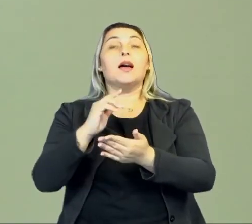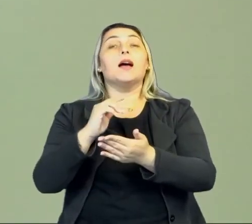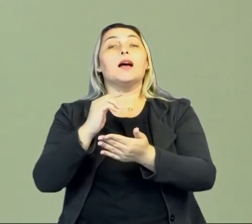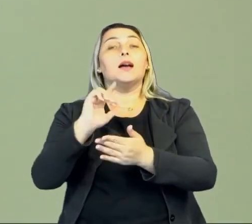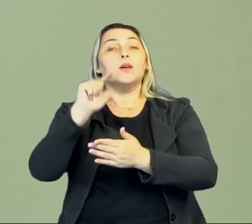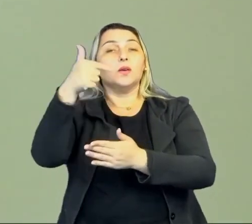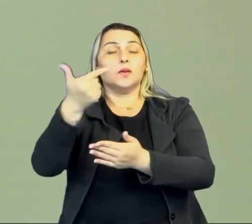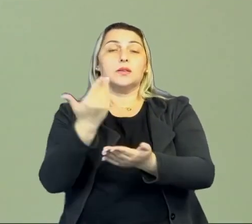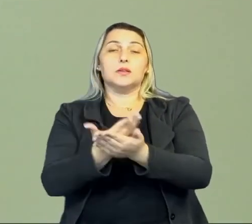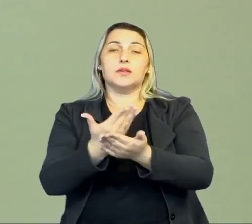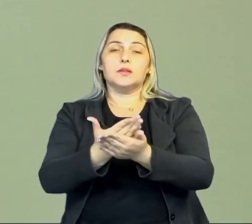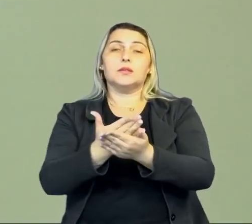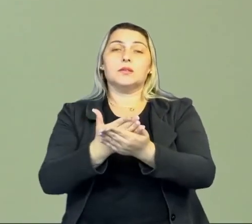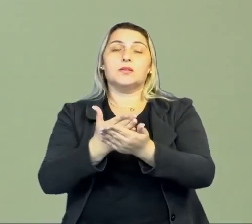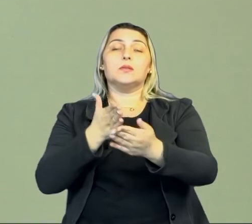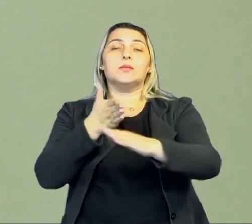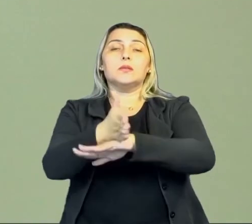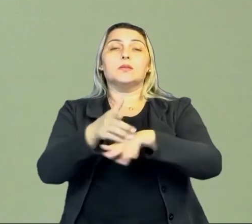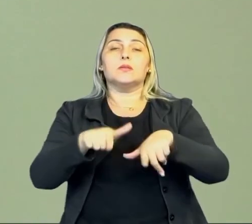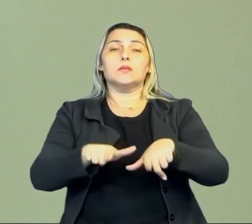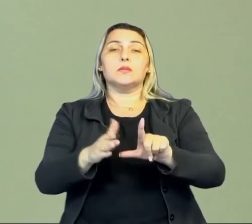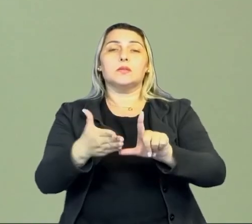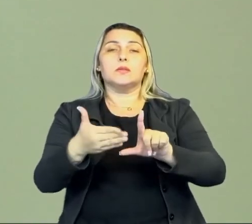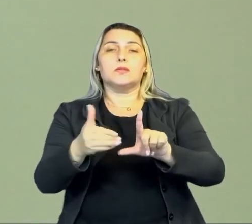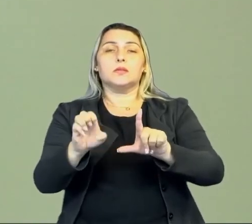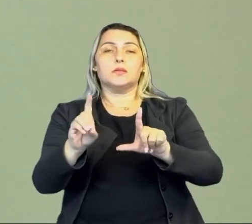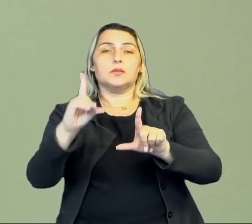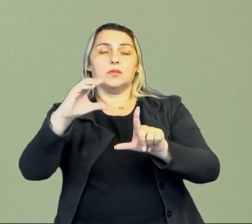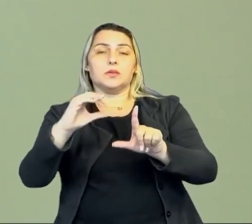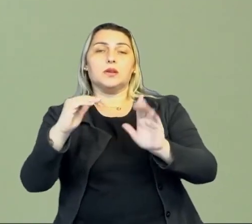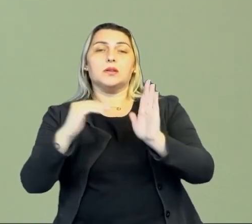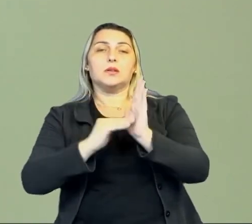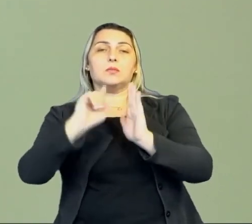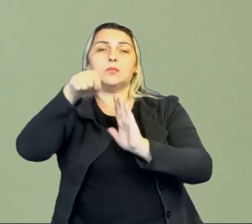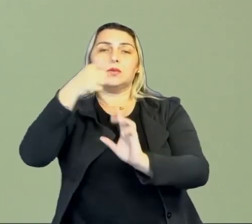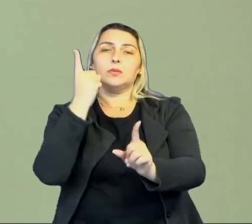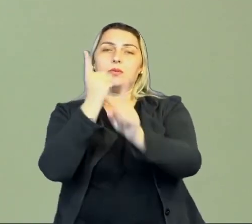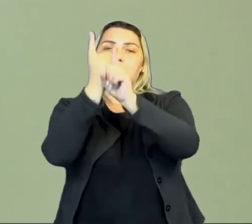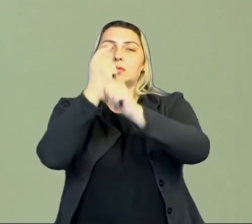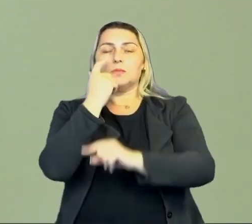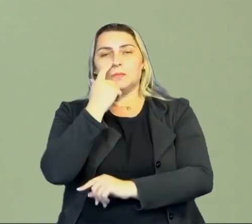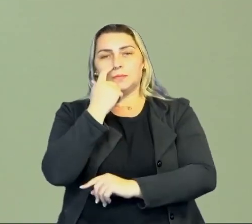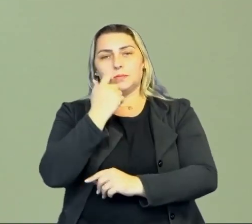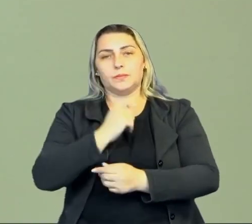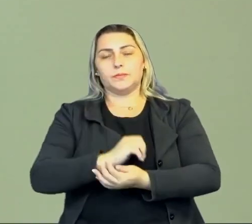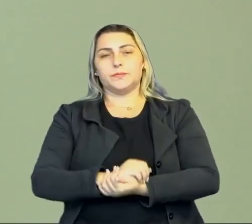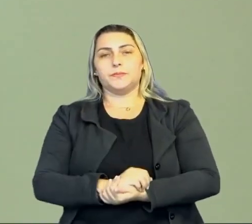Essa e outras aulas estão na plataforma Eduque. Até o nosso próximo encontro.